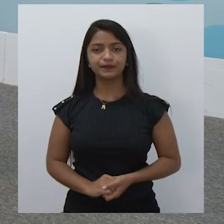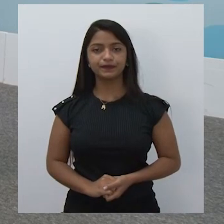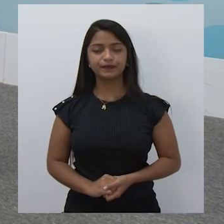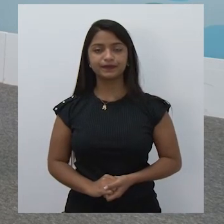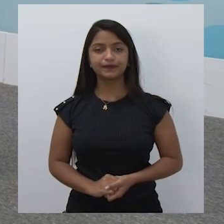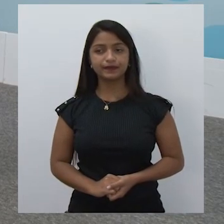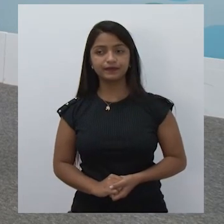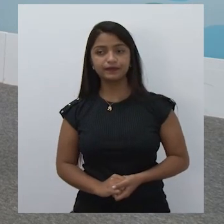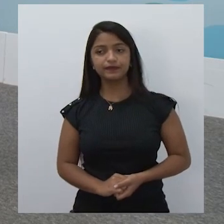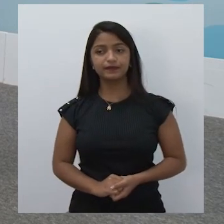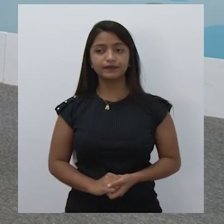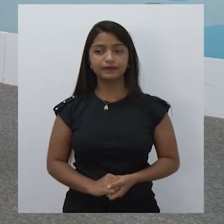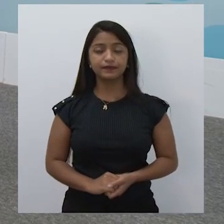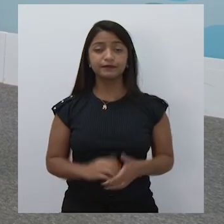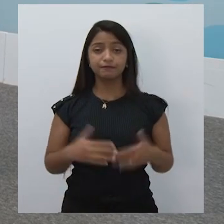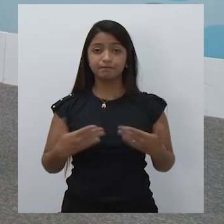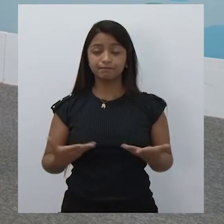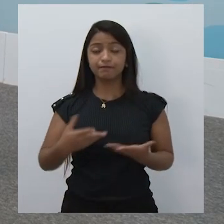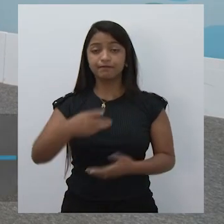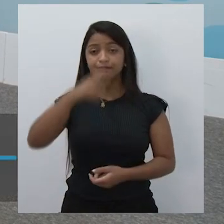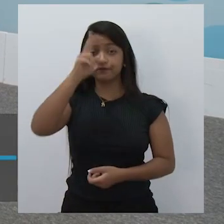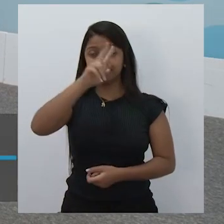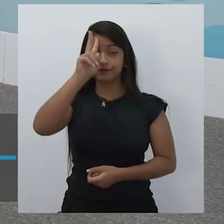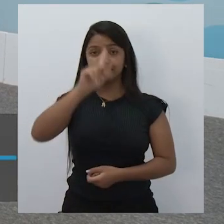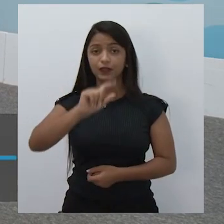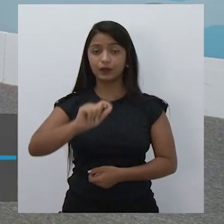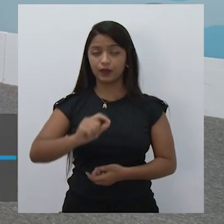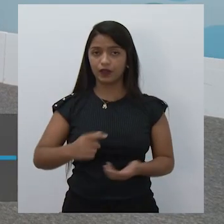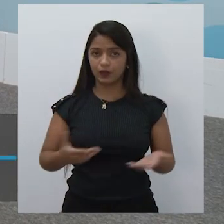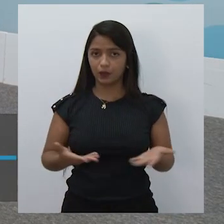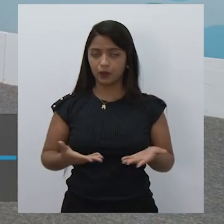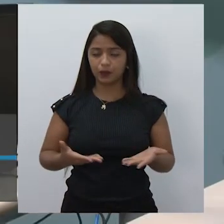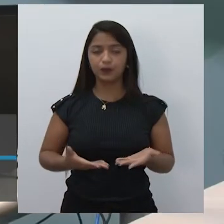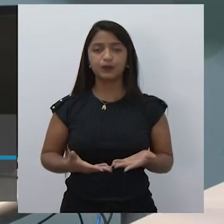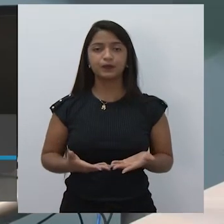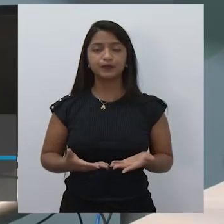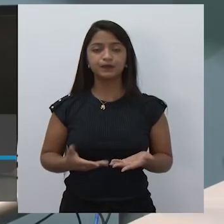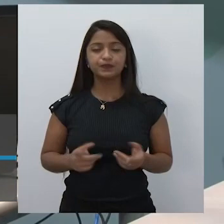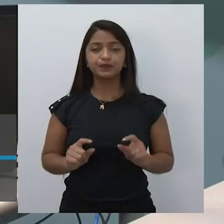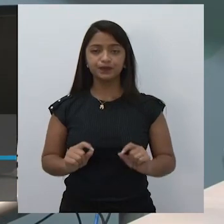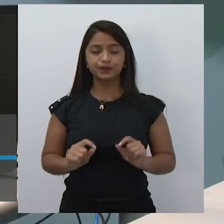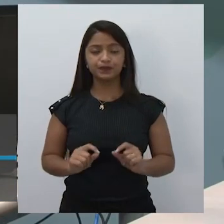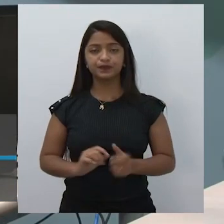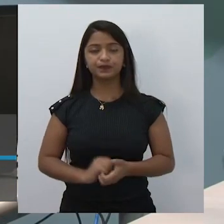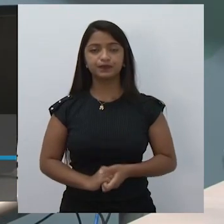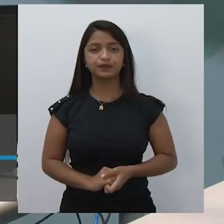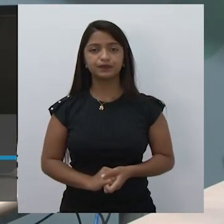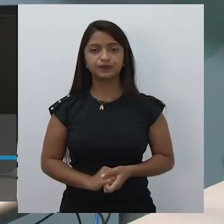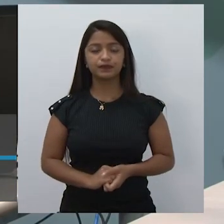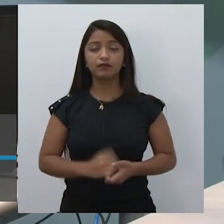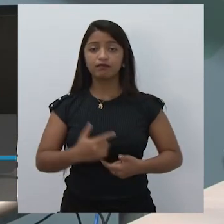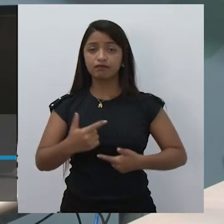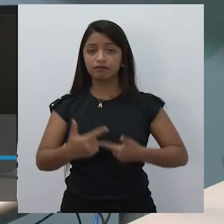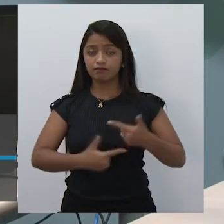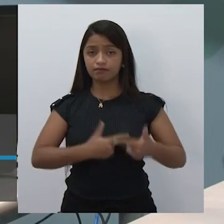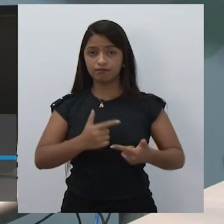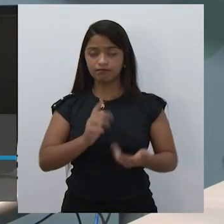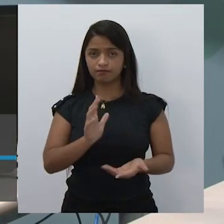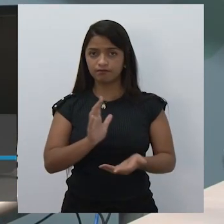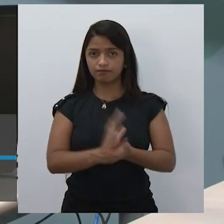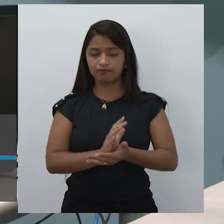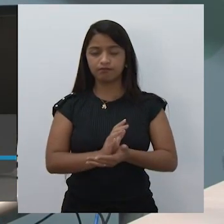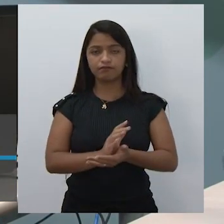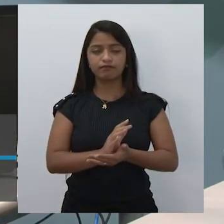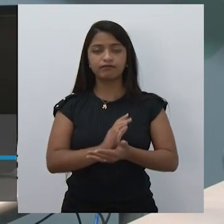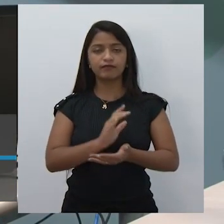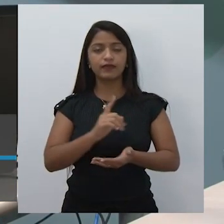Nós lembramos, né, neste momento, que a composição, né, desse trabalho, né, ela